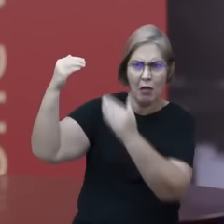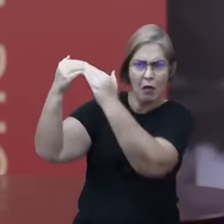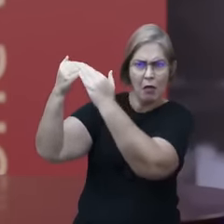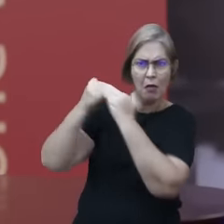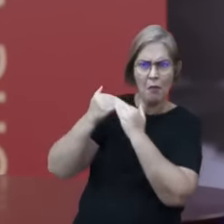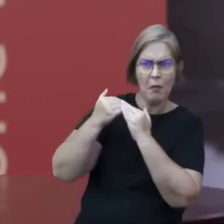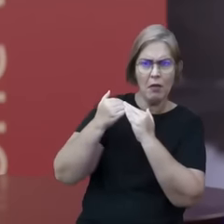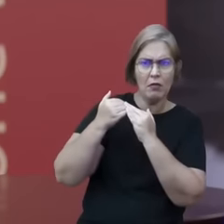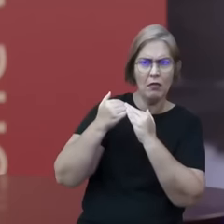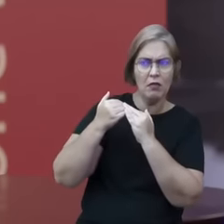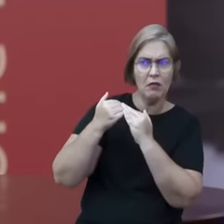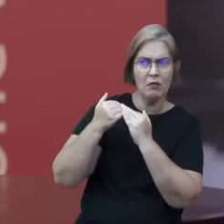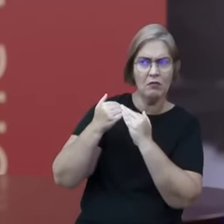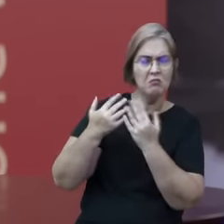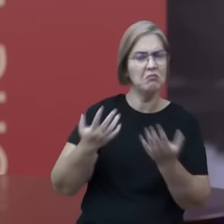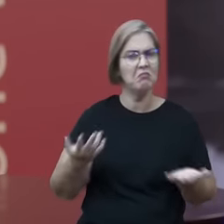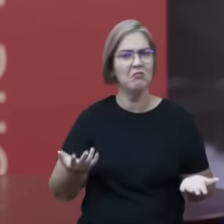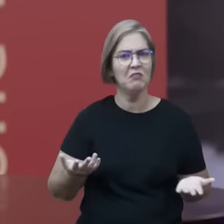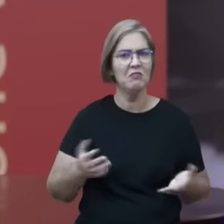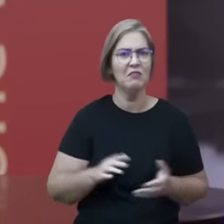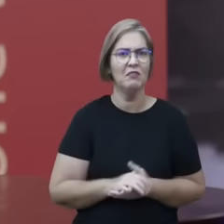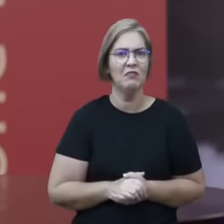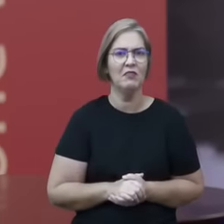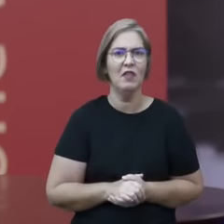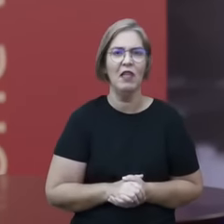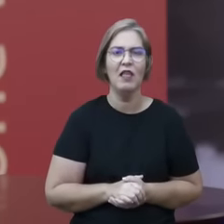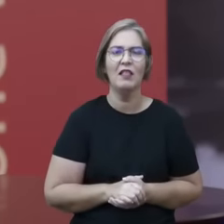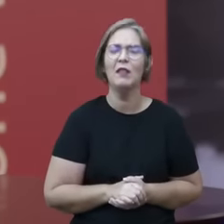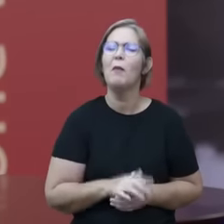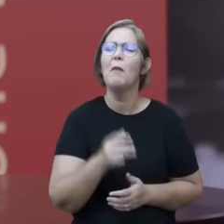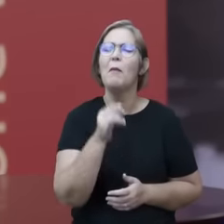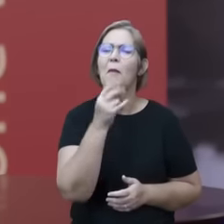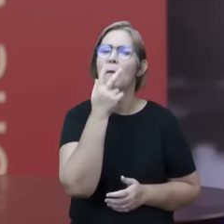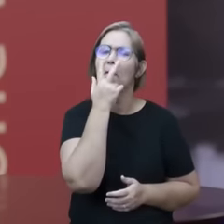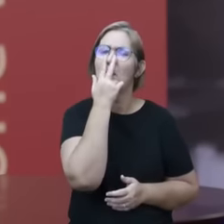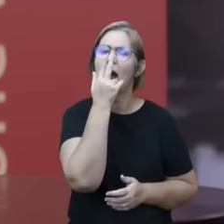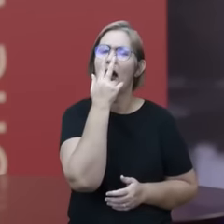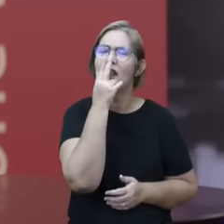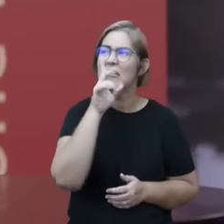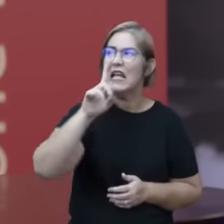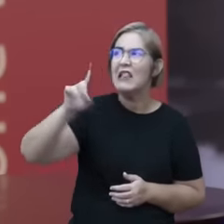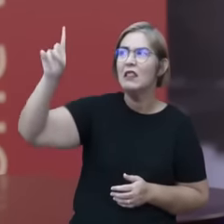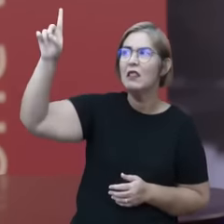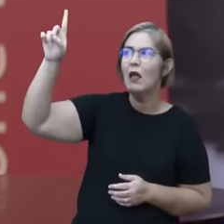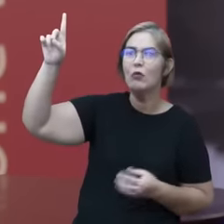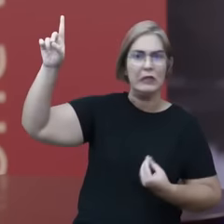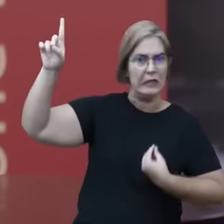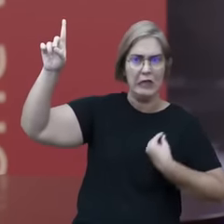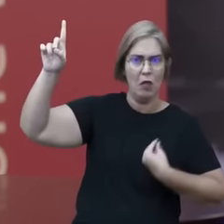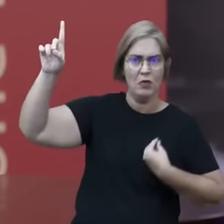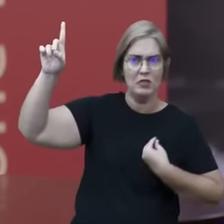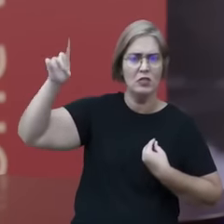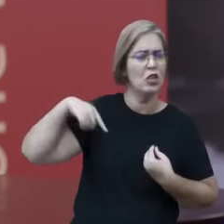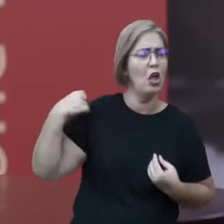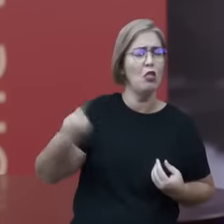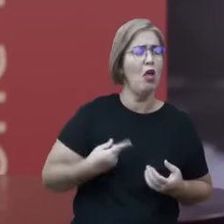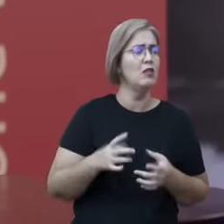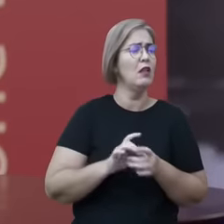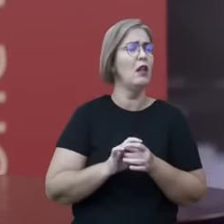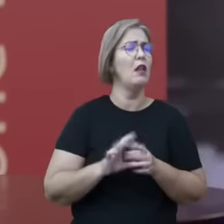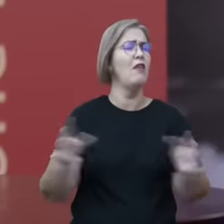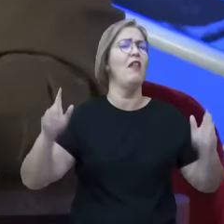se ele não existe, como é que nós vamos agir? Nós agiri, não teríamos razão para isso. O dever puro e simples, como será o dever